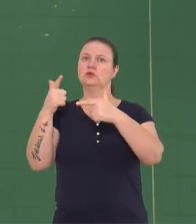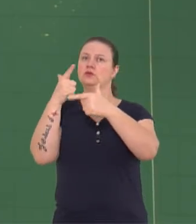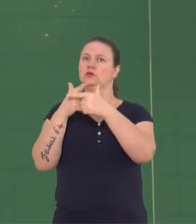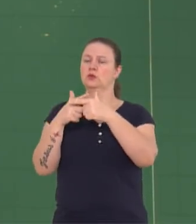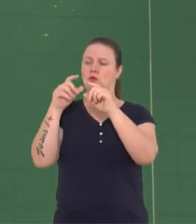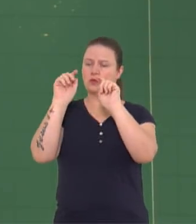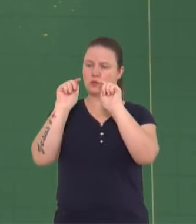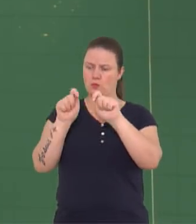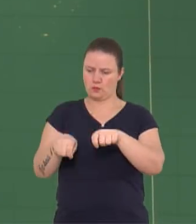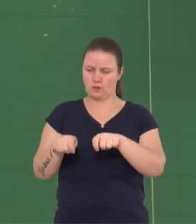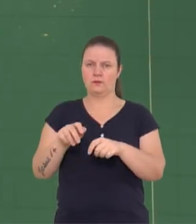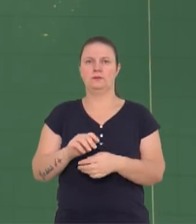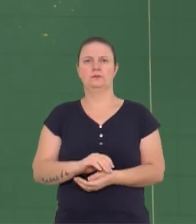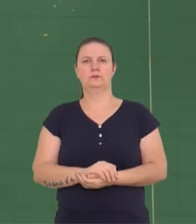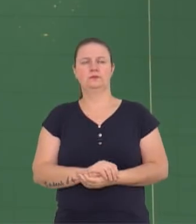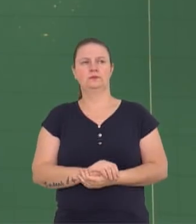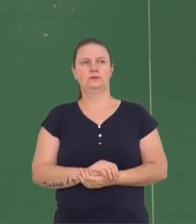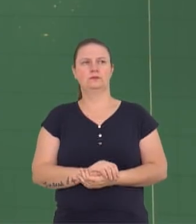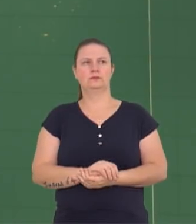divisíveis